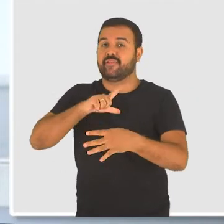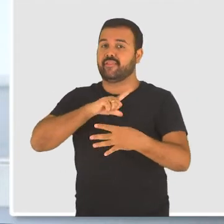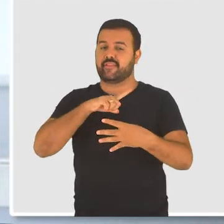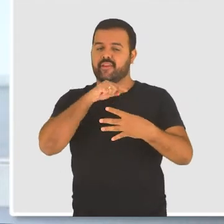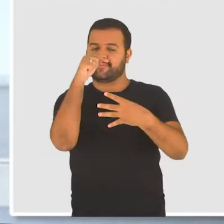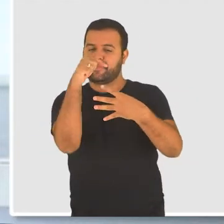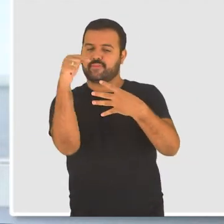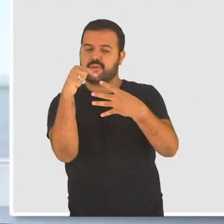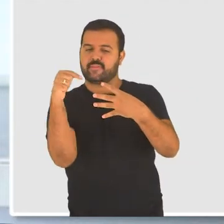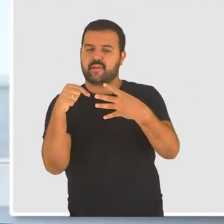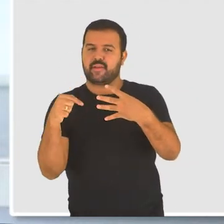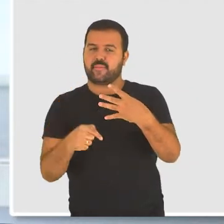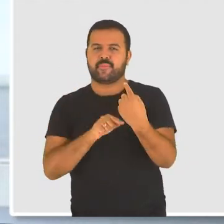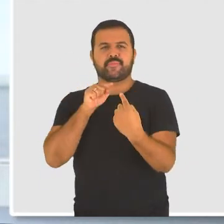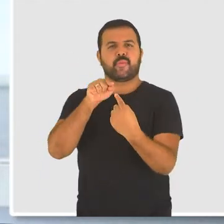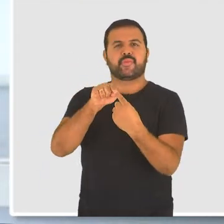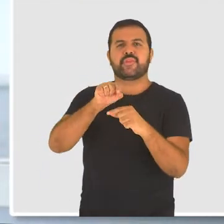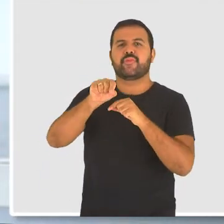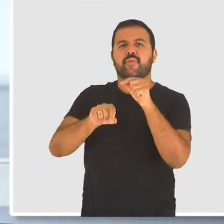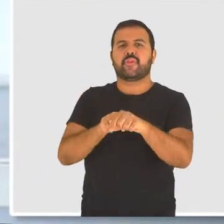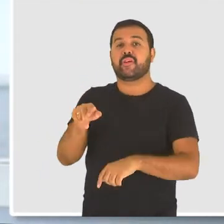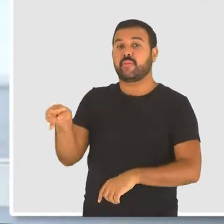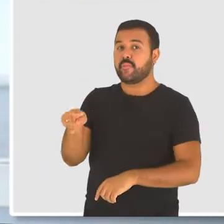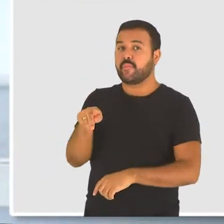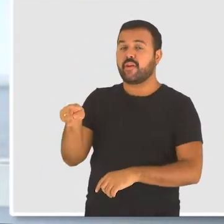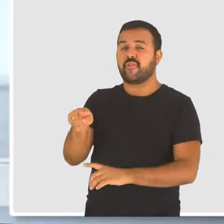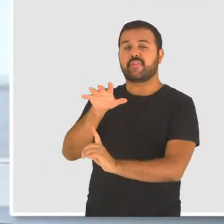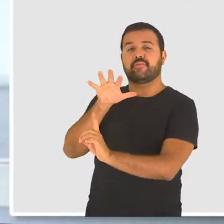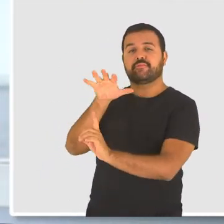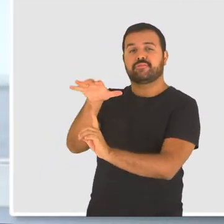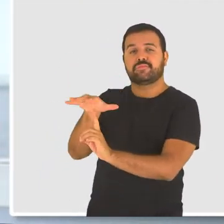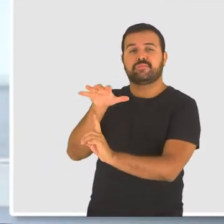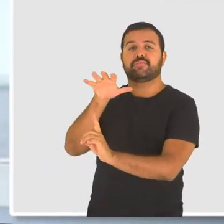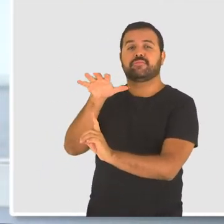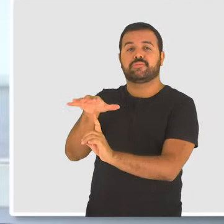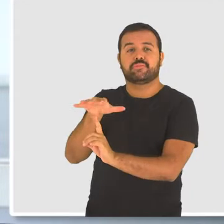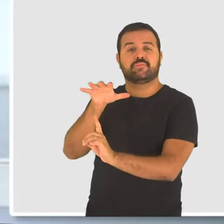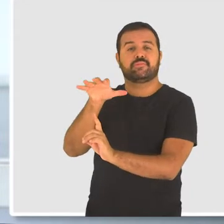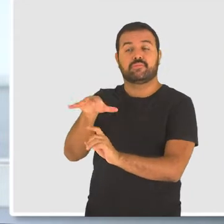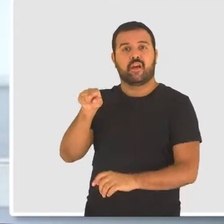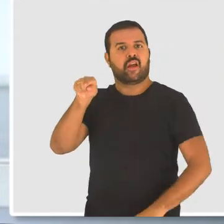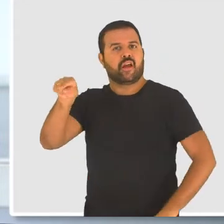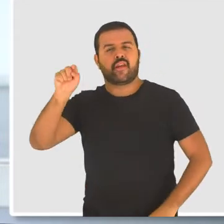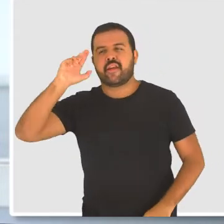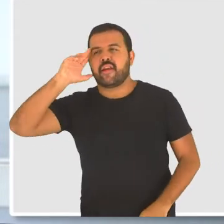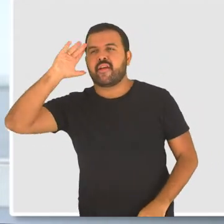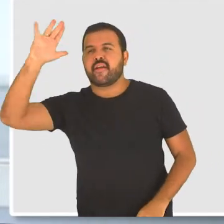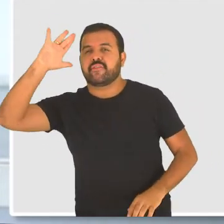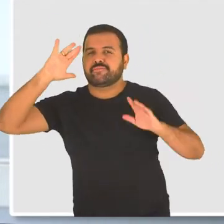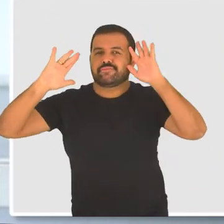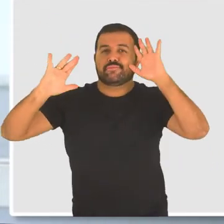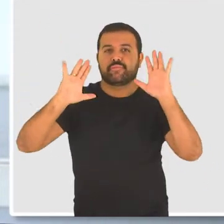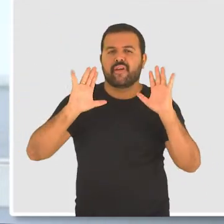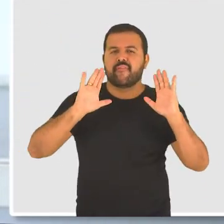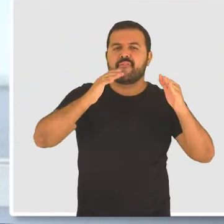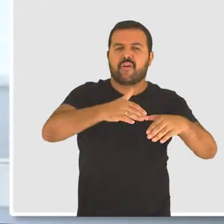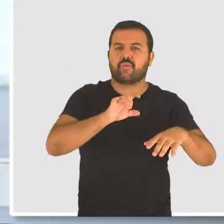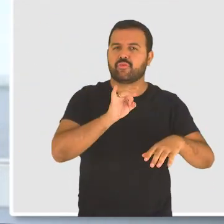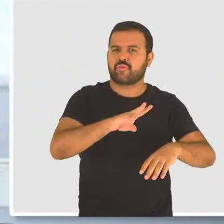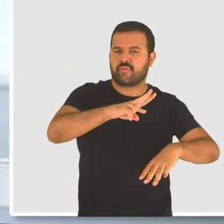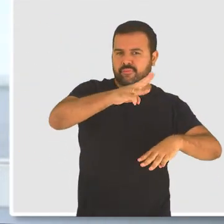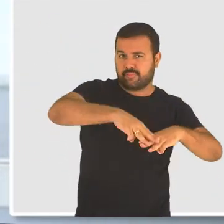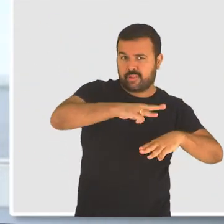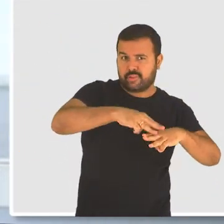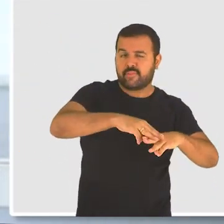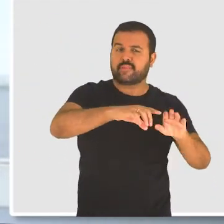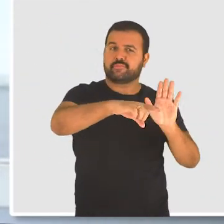de execução em sub-etapas, exatamente é para o professor se preocupar